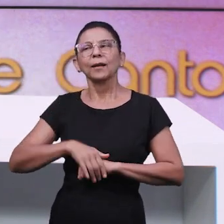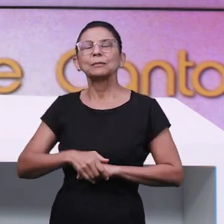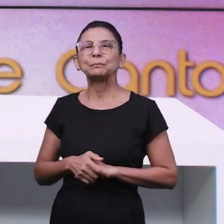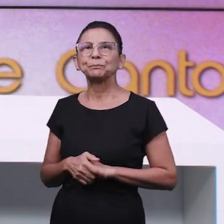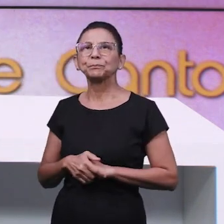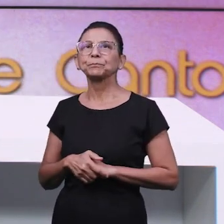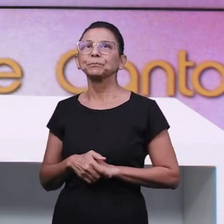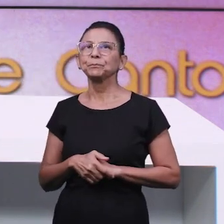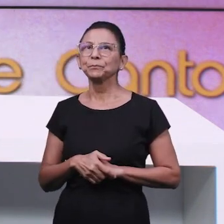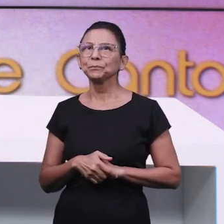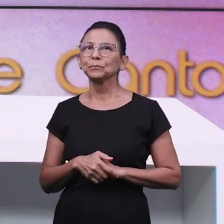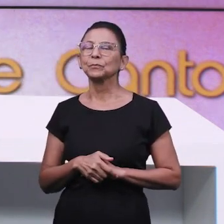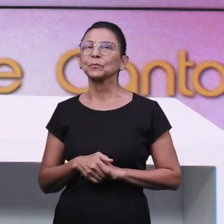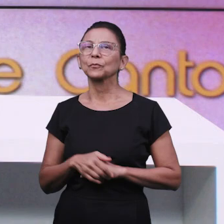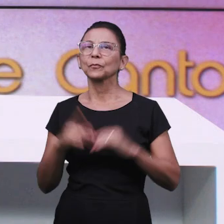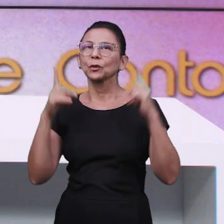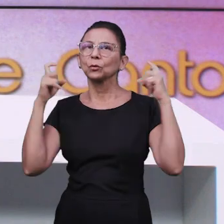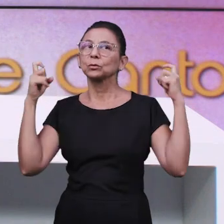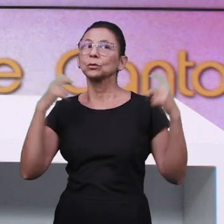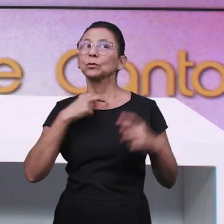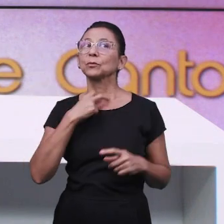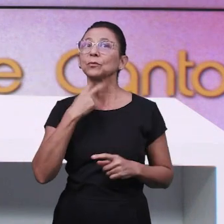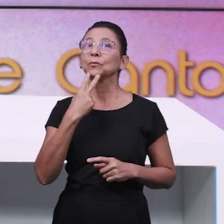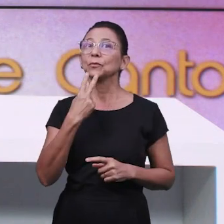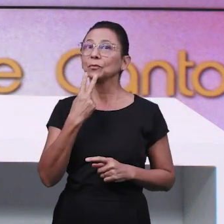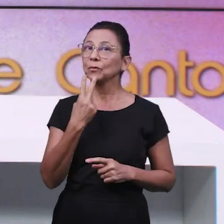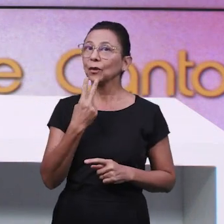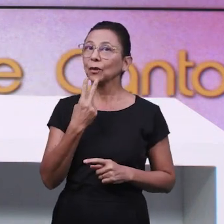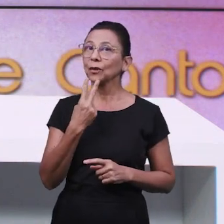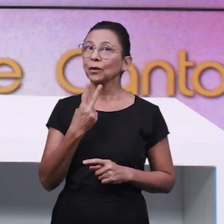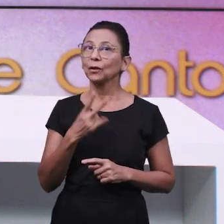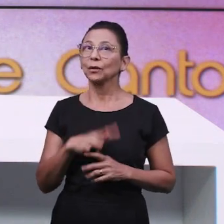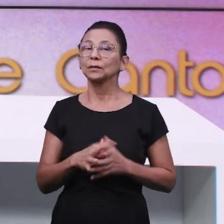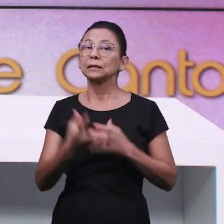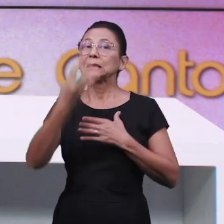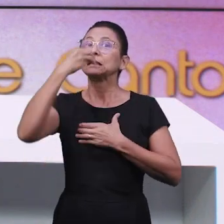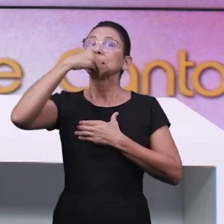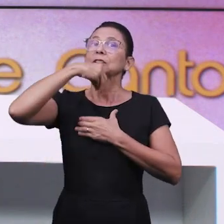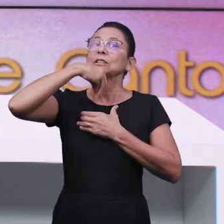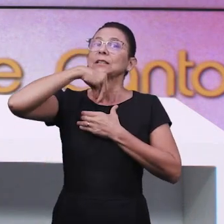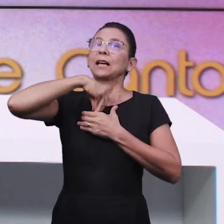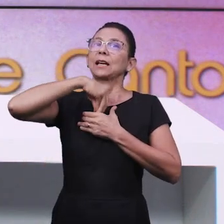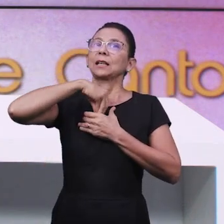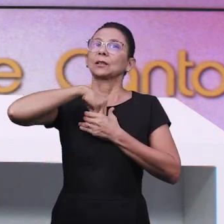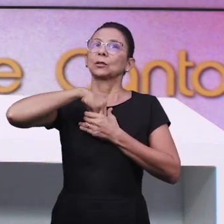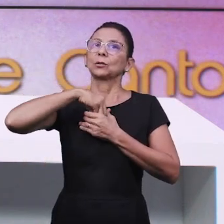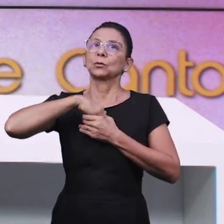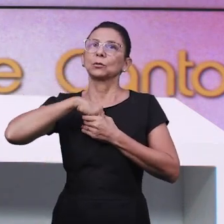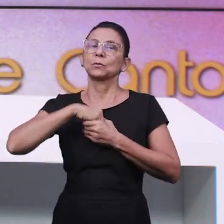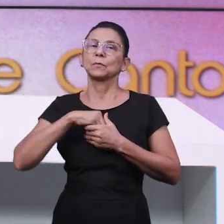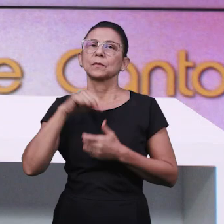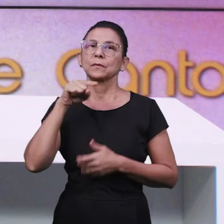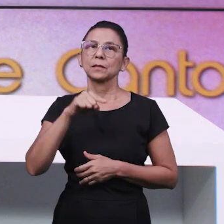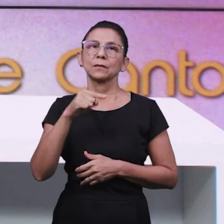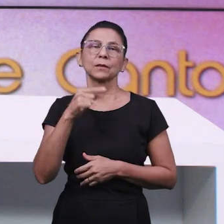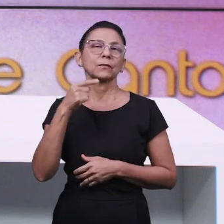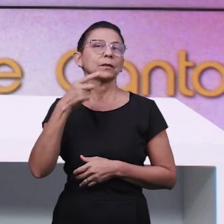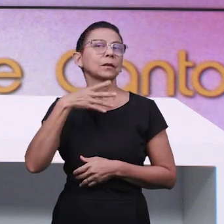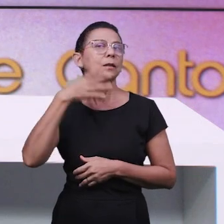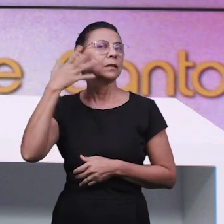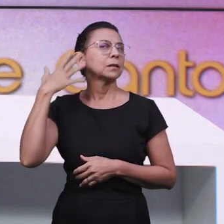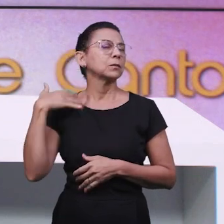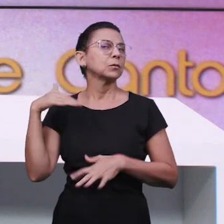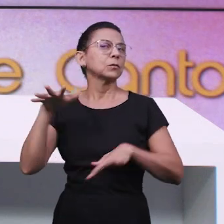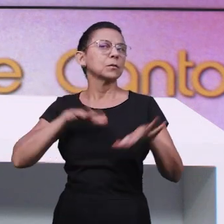fato a produção do som da nossa voz de dentro mesmo. Você vai ver os articuladores se